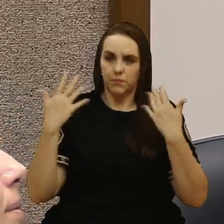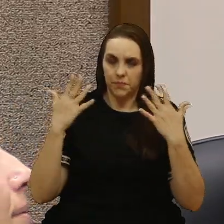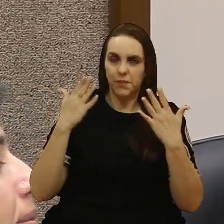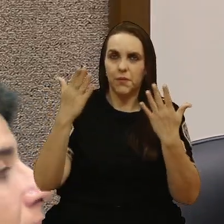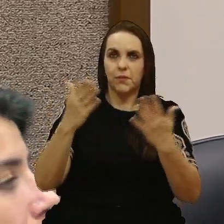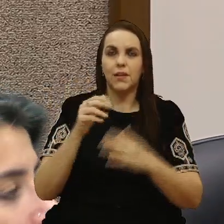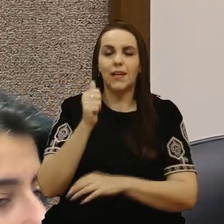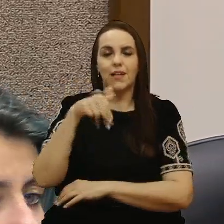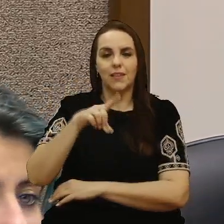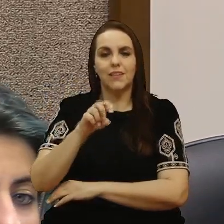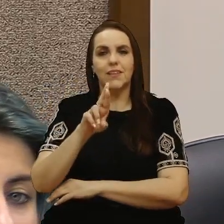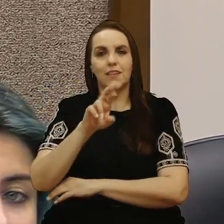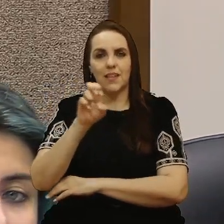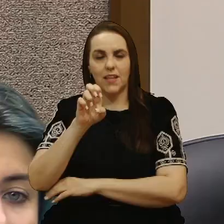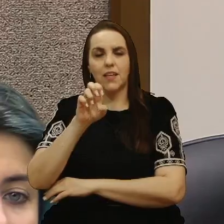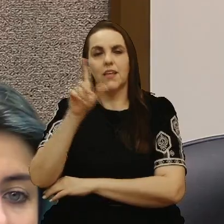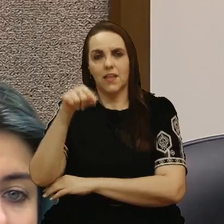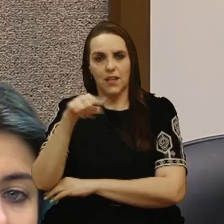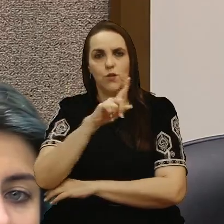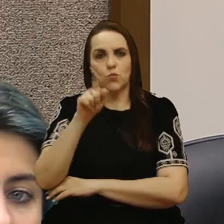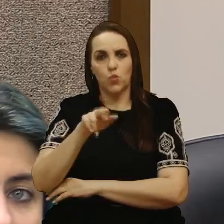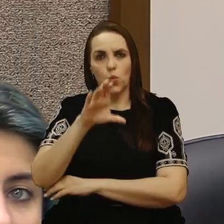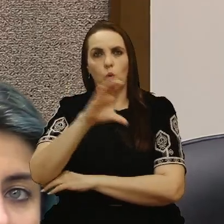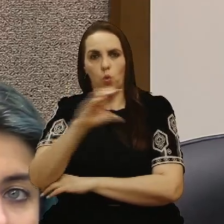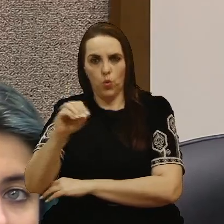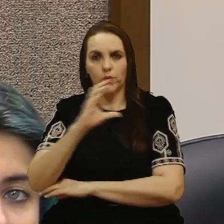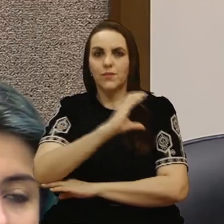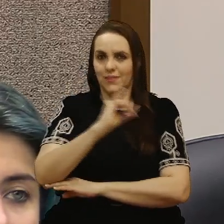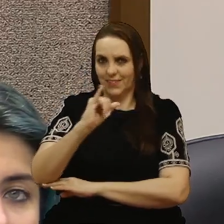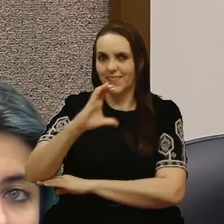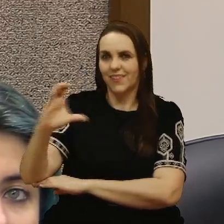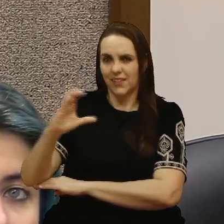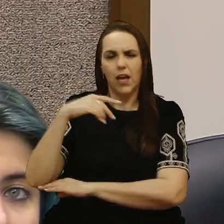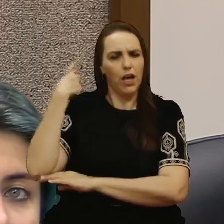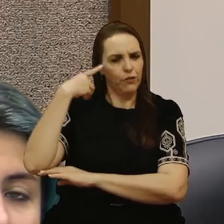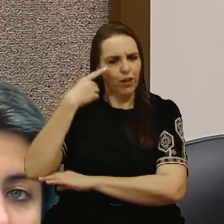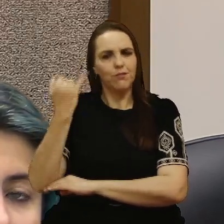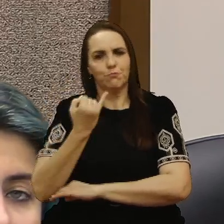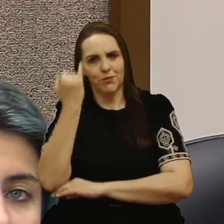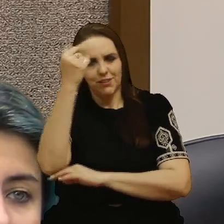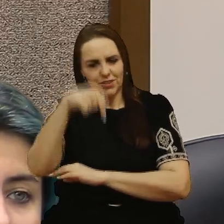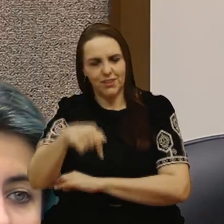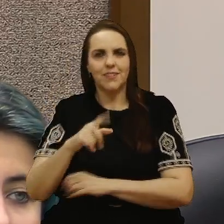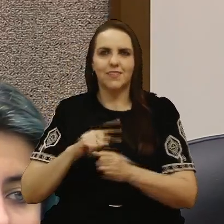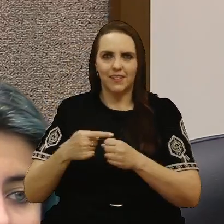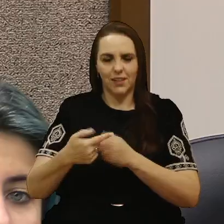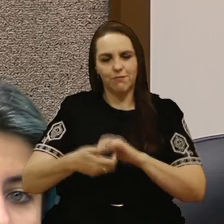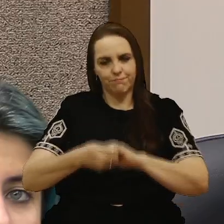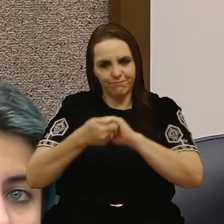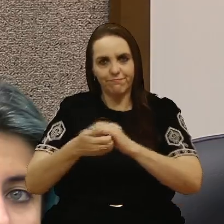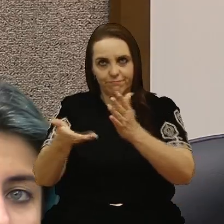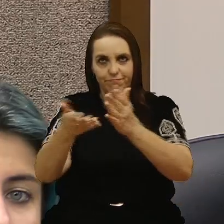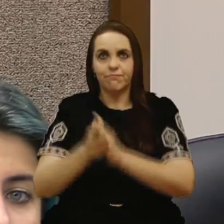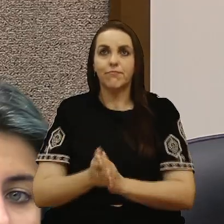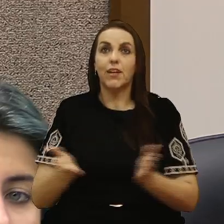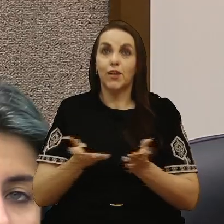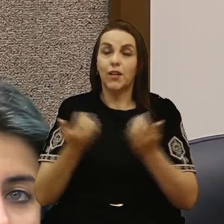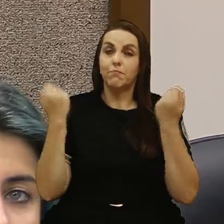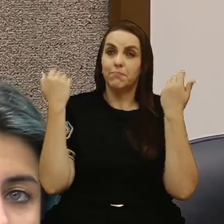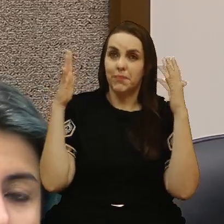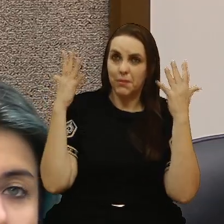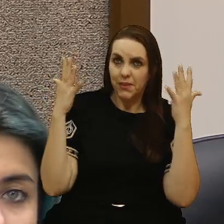um grande advogado do trabalho dessa cidade. Meus cumprimentos. Mas eu queria, nessa oportunidade, presidente, parabenizar um grande amigo meu, da